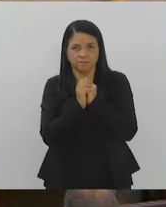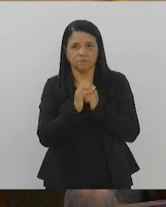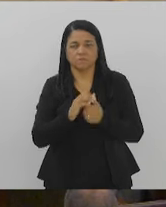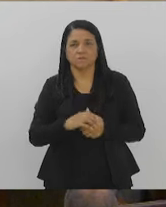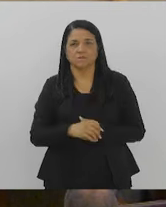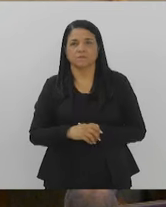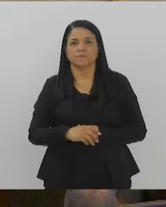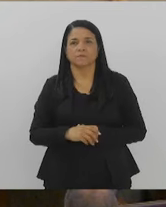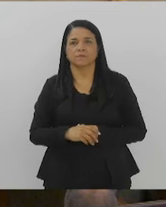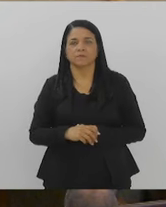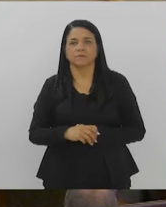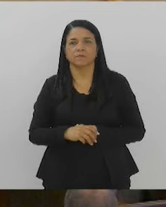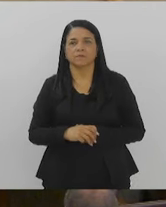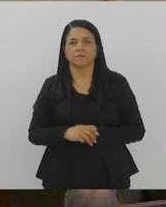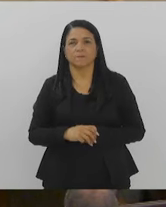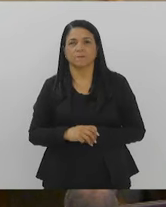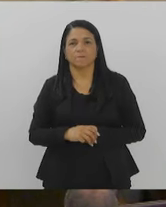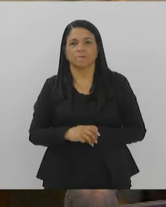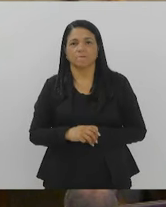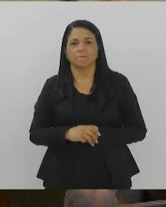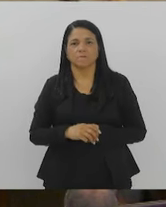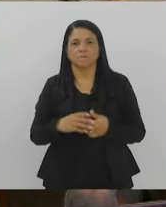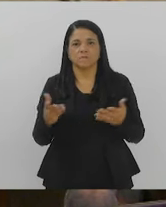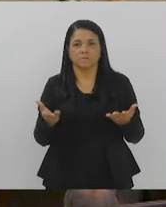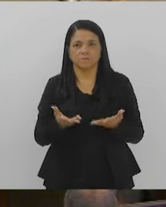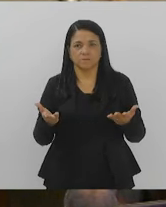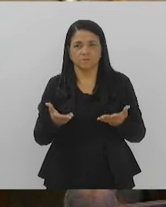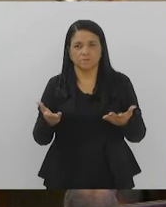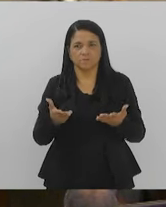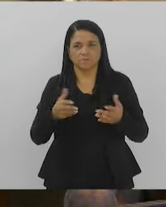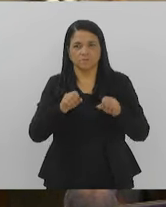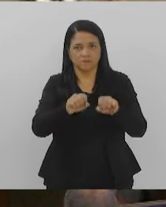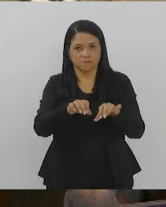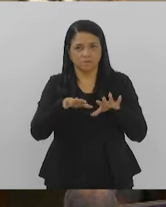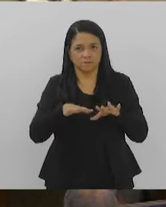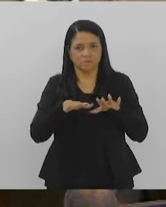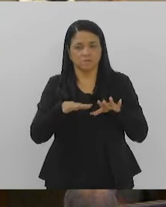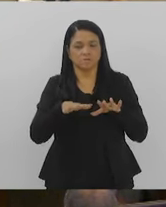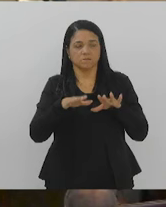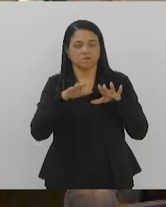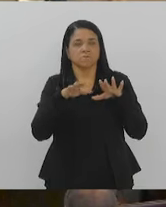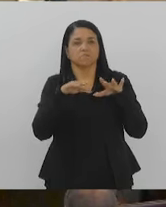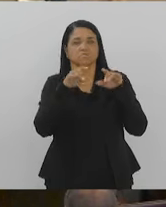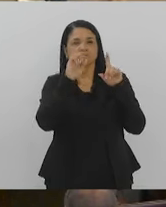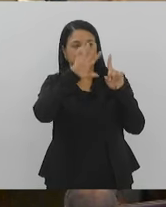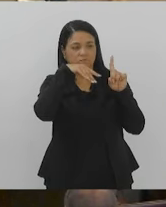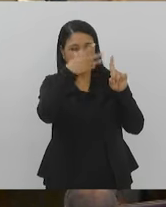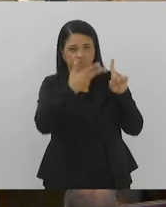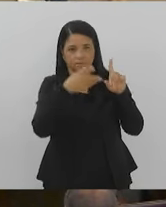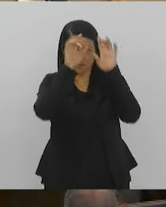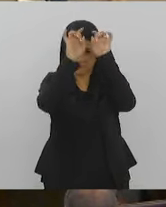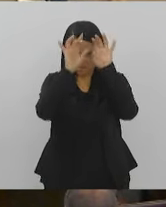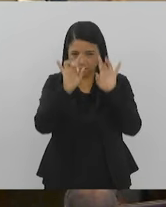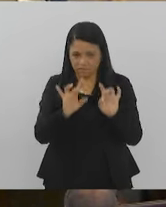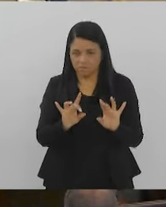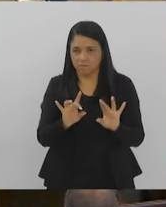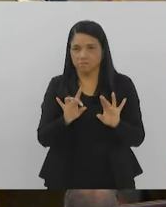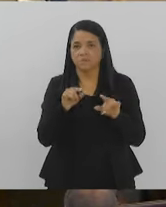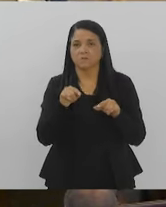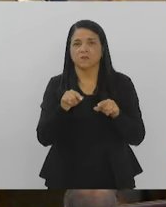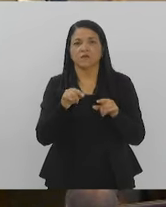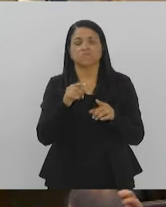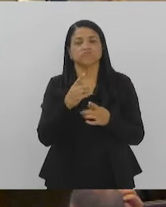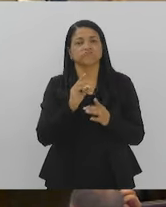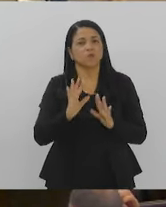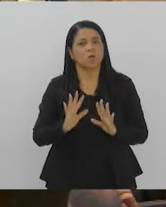Amém. Quero, nesta sessão solene, em comemoração ao